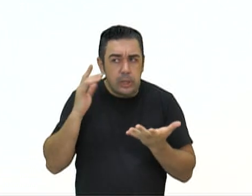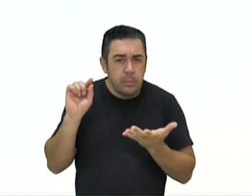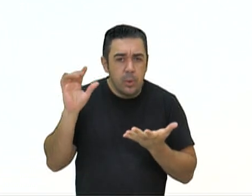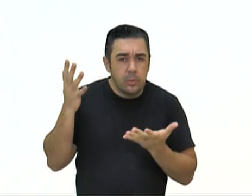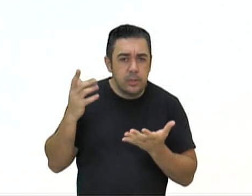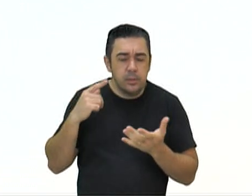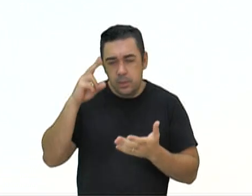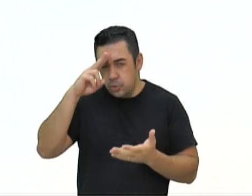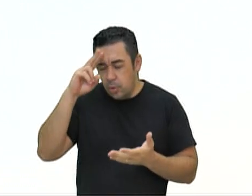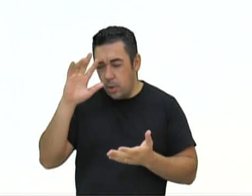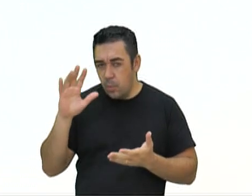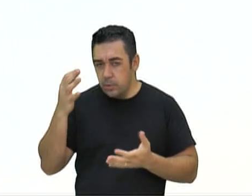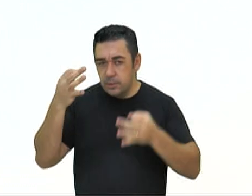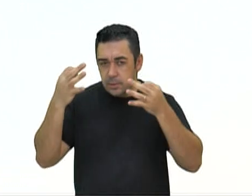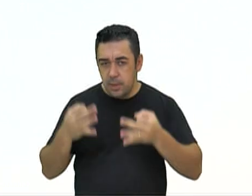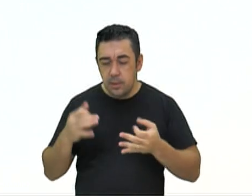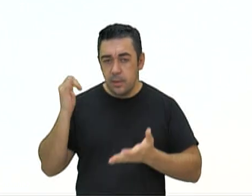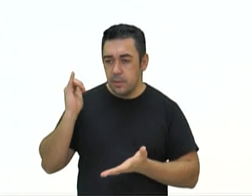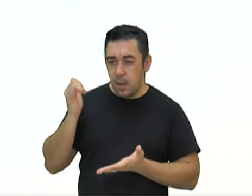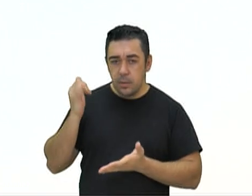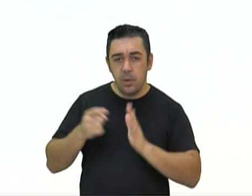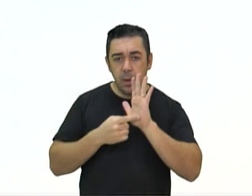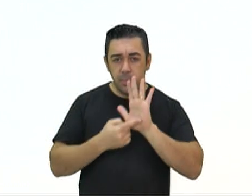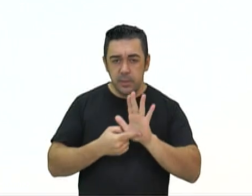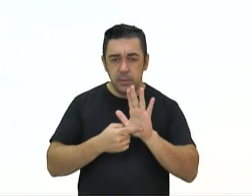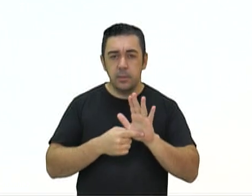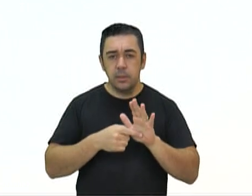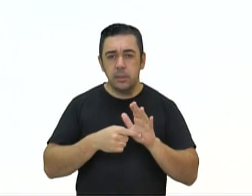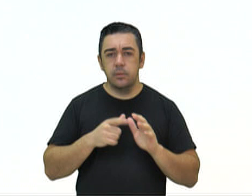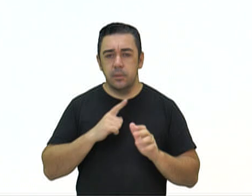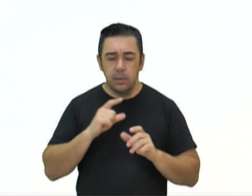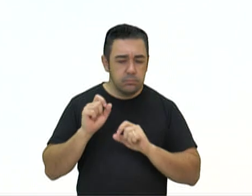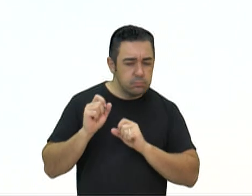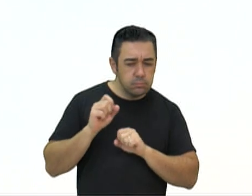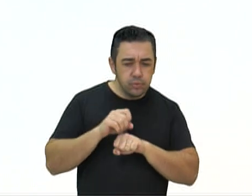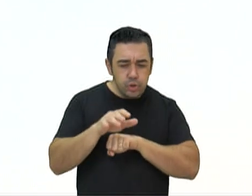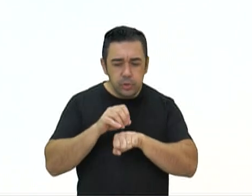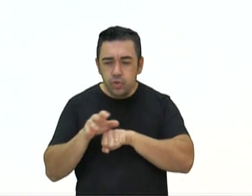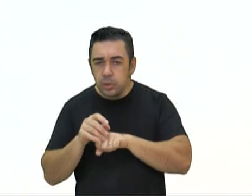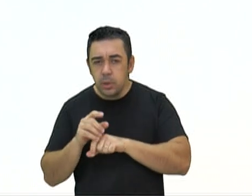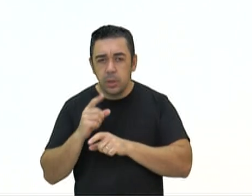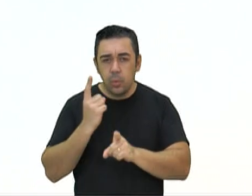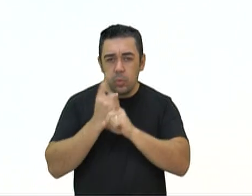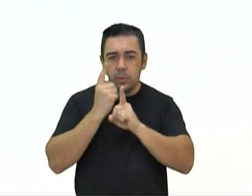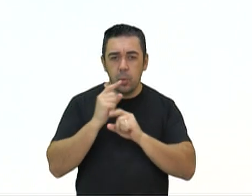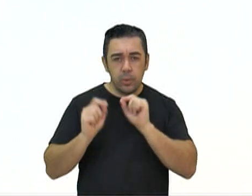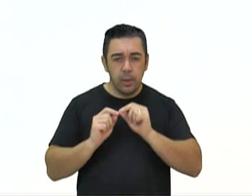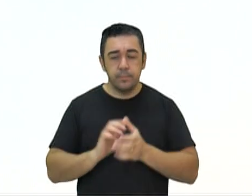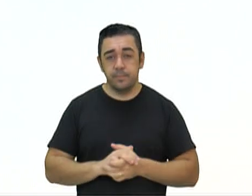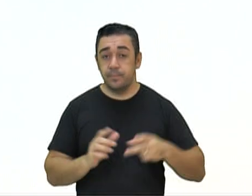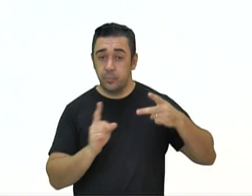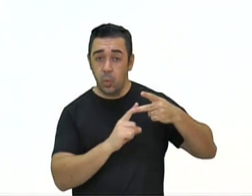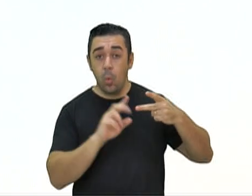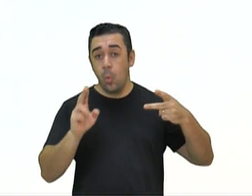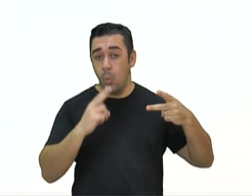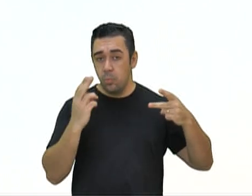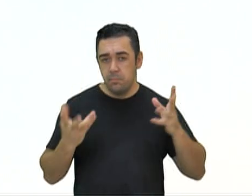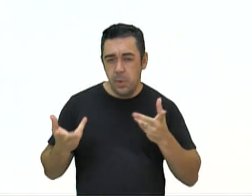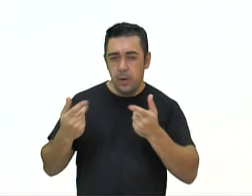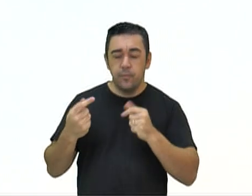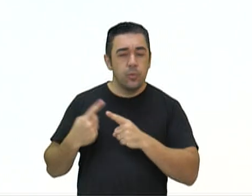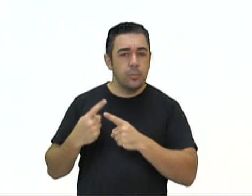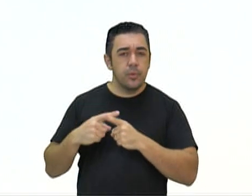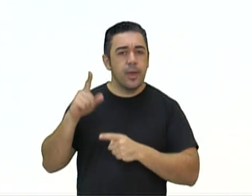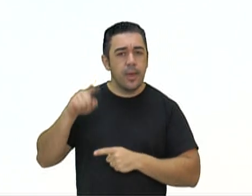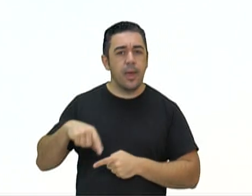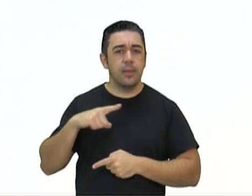mal resolvida. O narrador vai apresentando pistas para que o leitor desvende o mistério. Ou conto maravilhoso, pois se